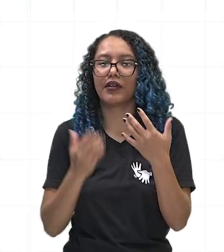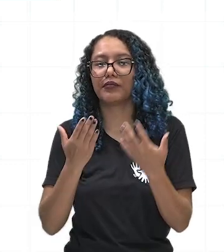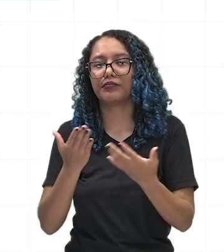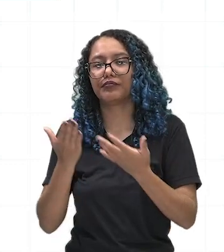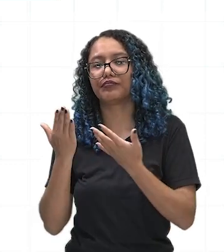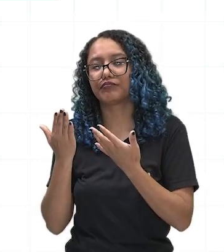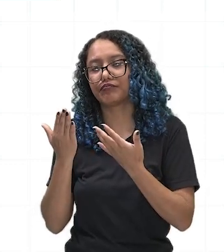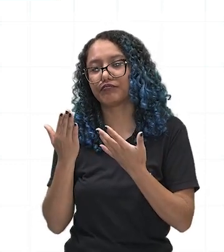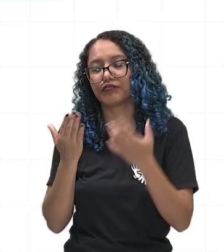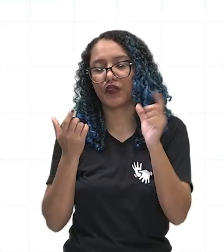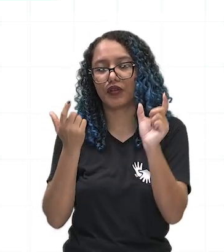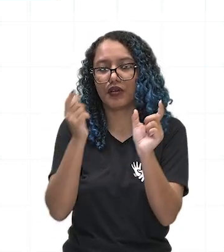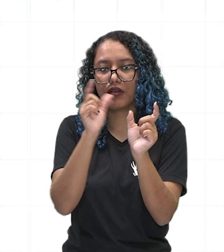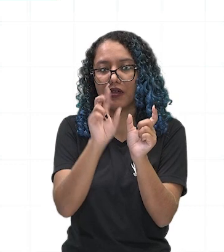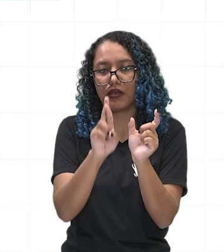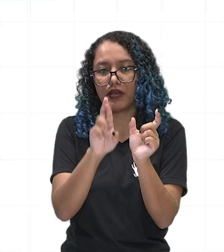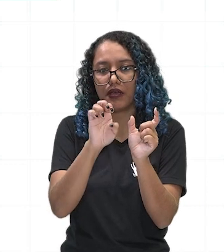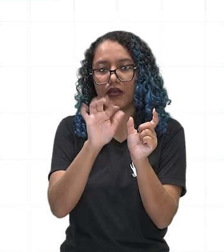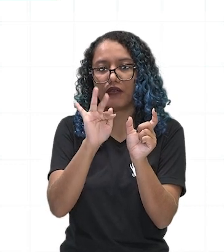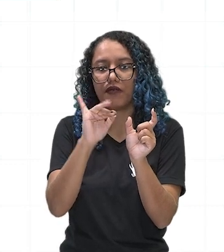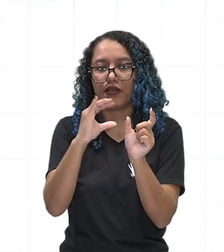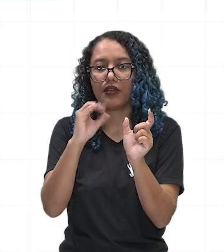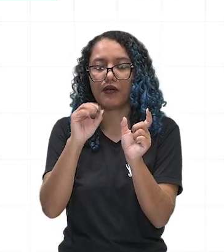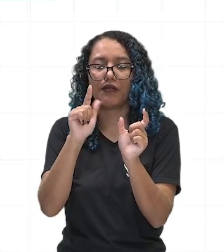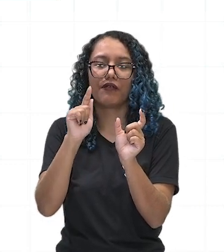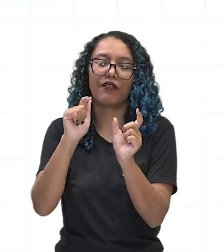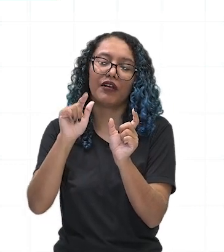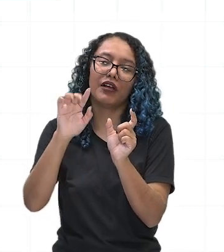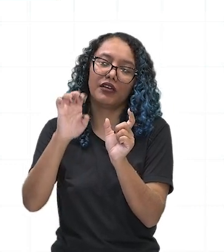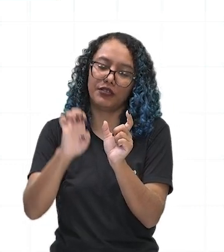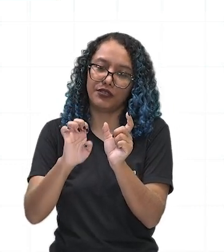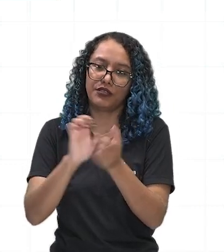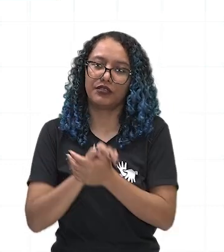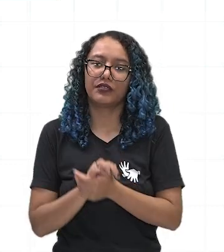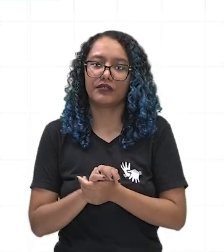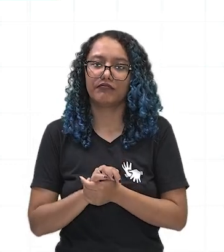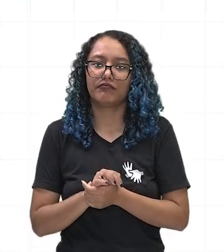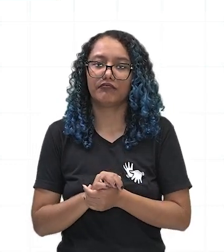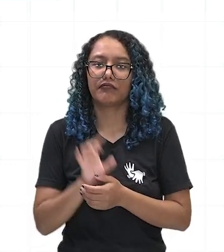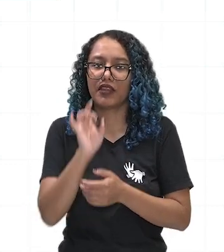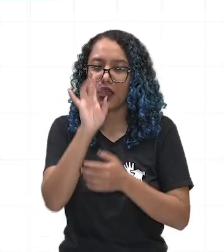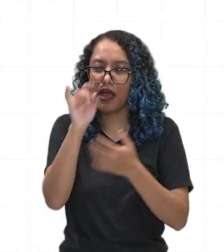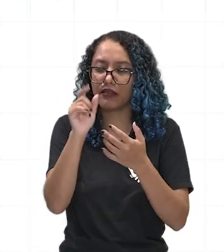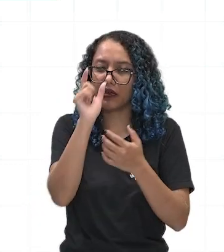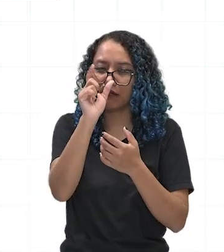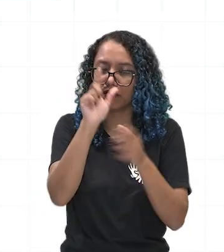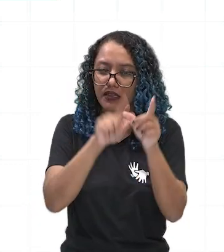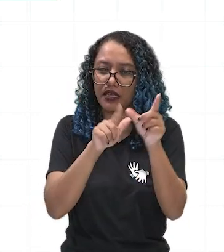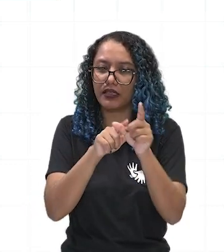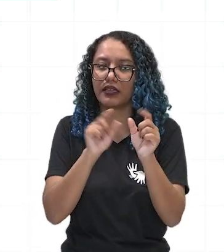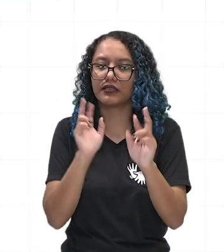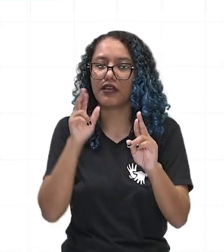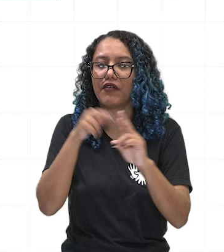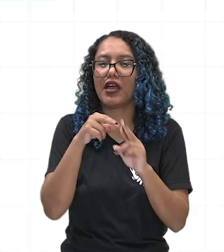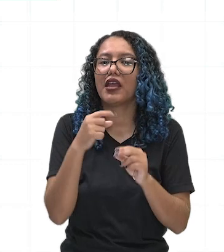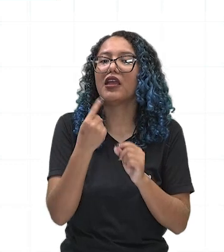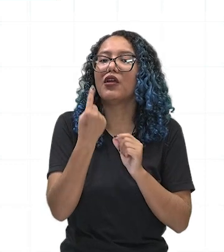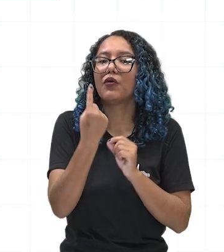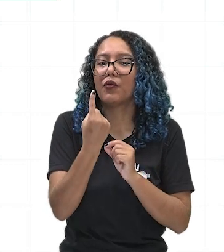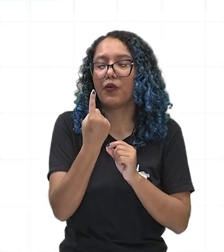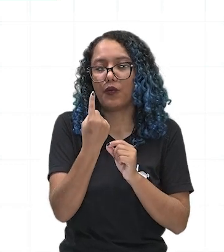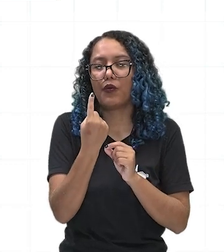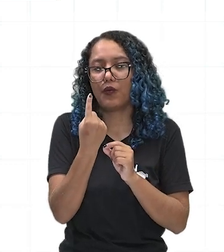aí, reficofage. Cada uma dessas sílabas ou letras corresponde a um dos táxons. E quais são eles?